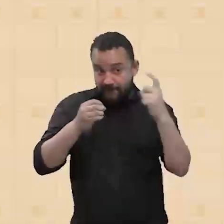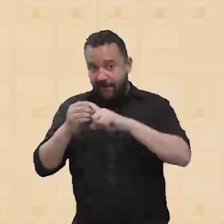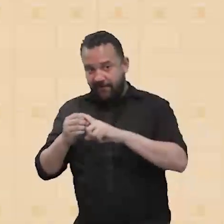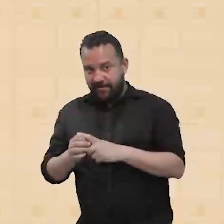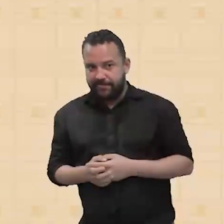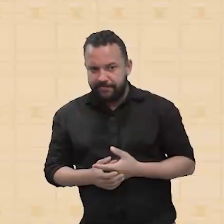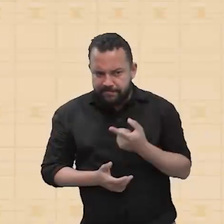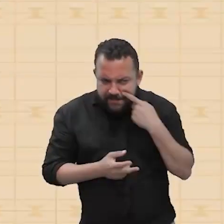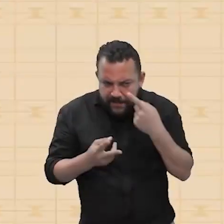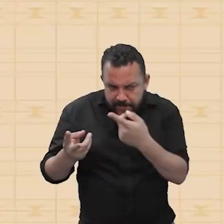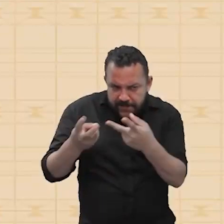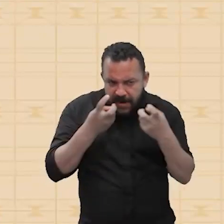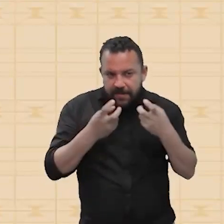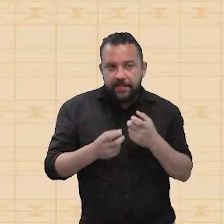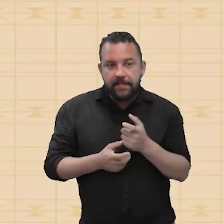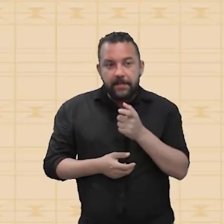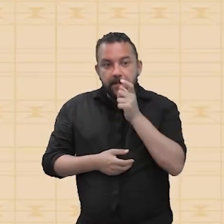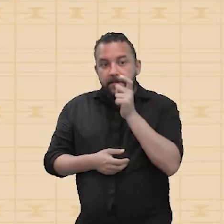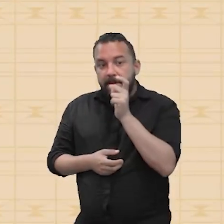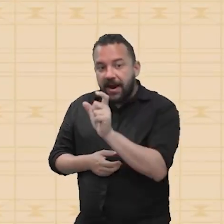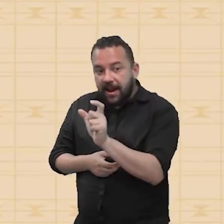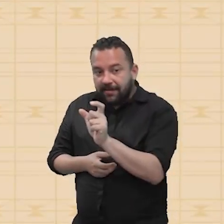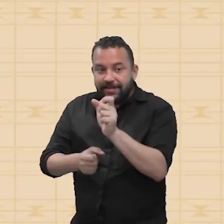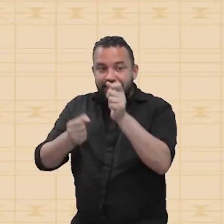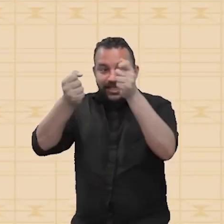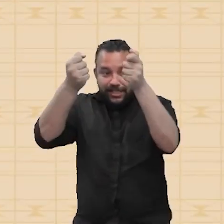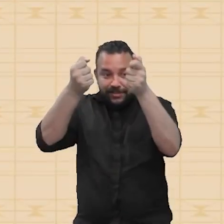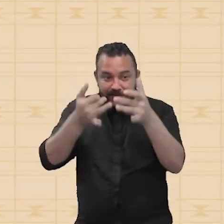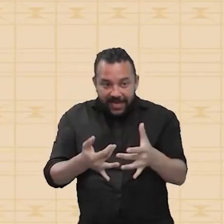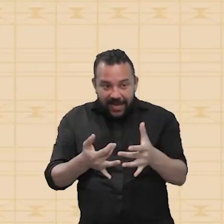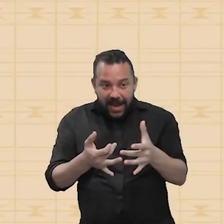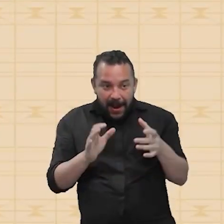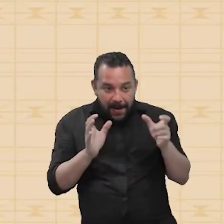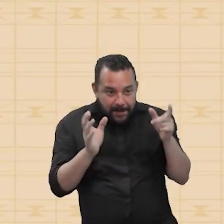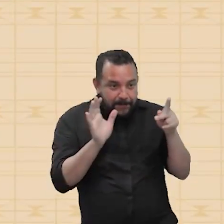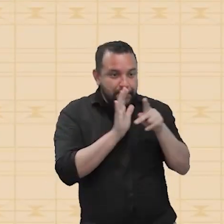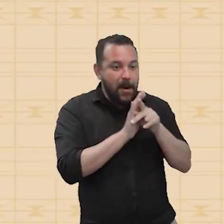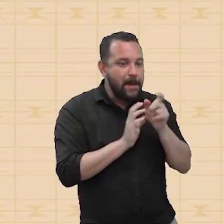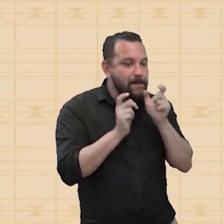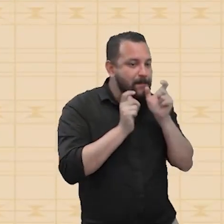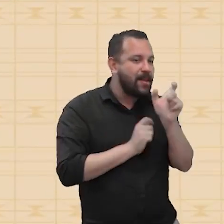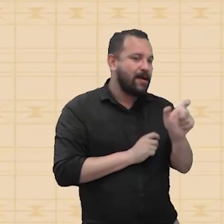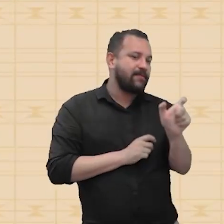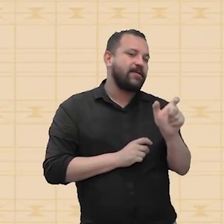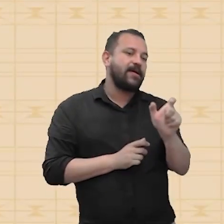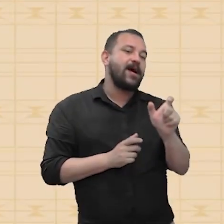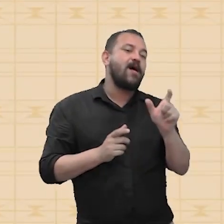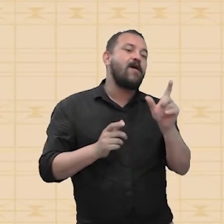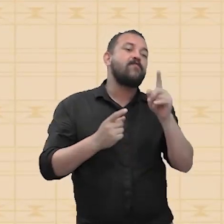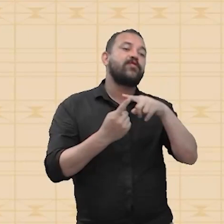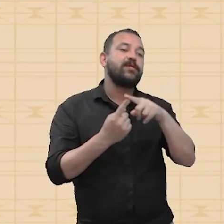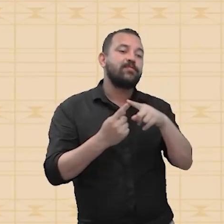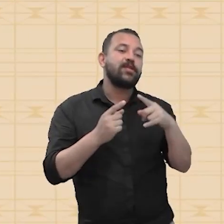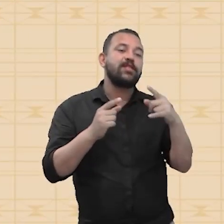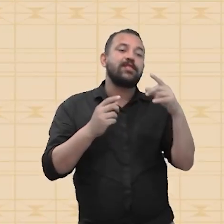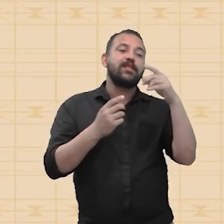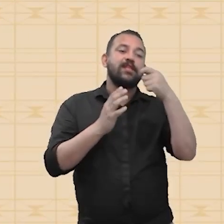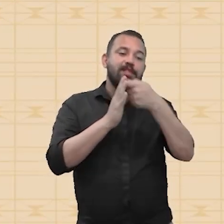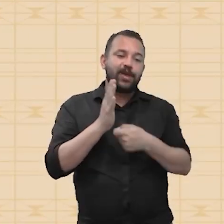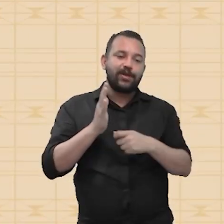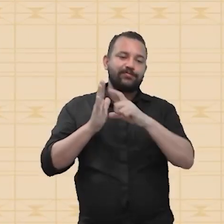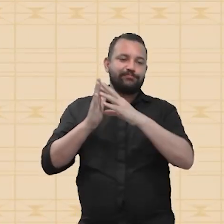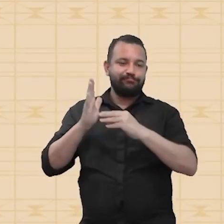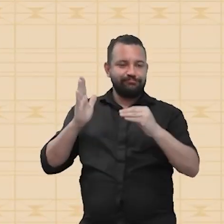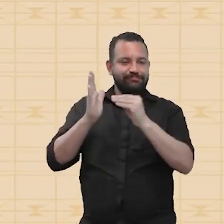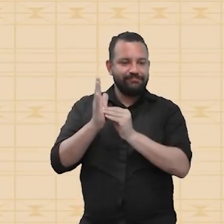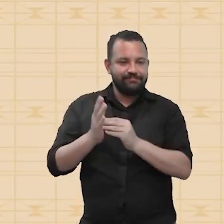atento. São palavras que explicam palavras. Função metalinguística. Ok, fera?